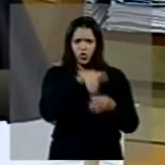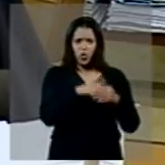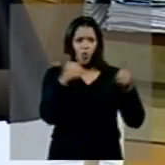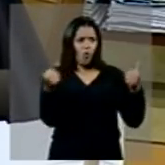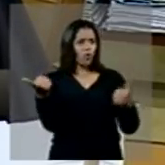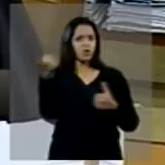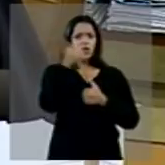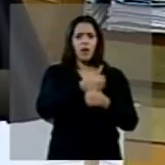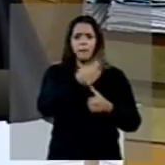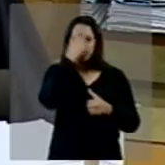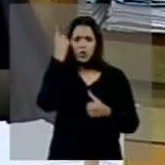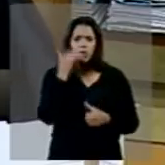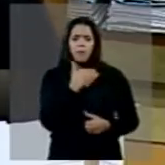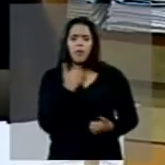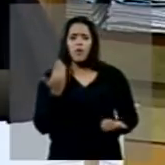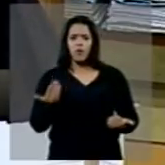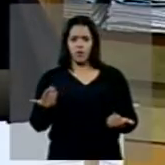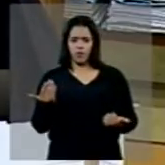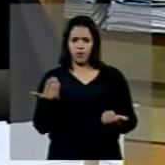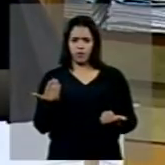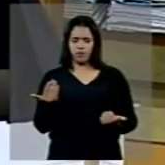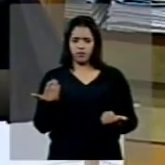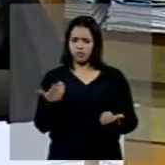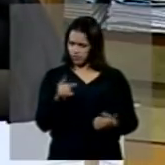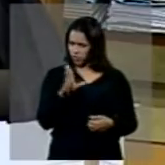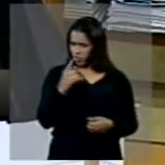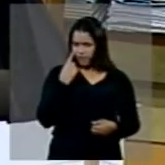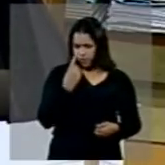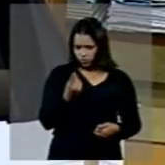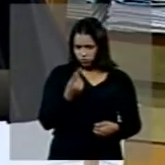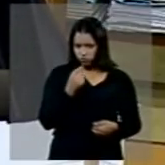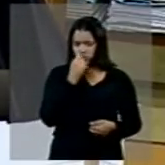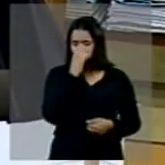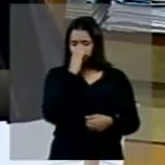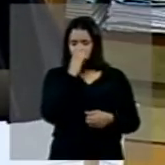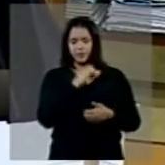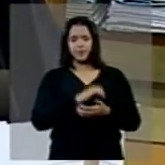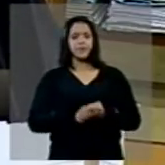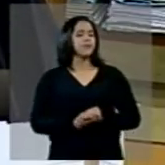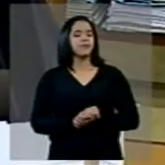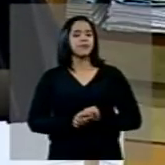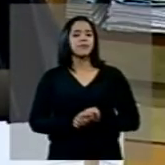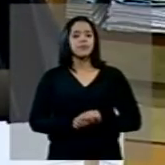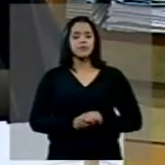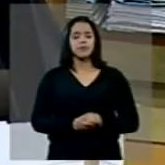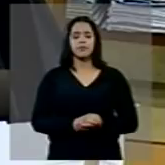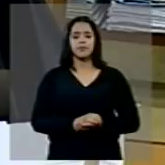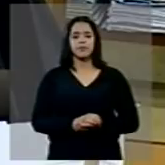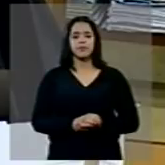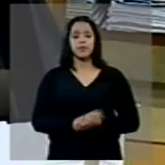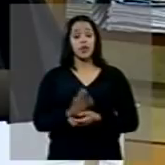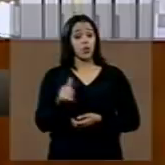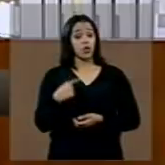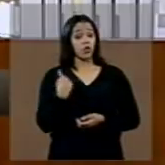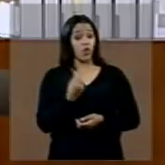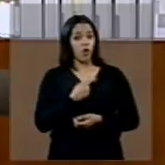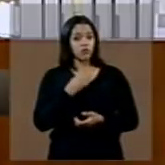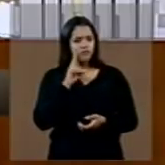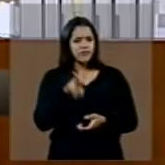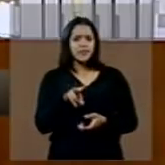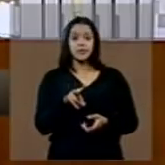já falecido. Caso recente. O Excelência acho que já não mais estava no tribunal quando nós o